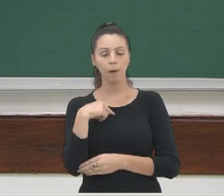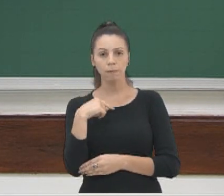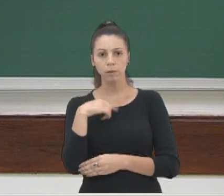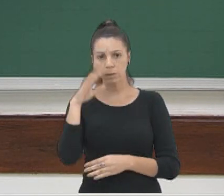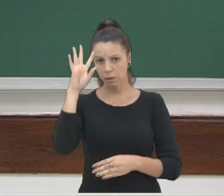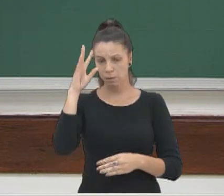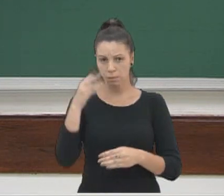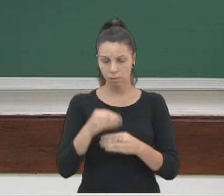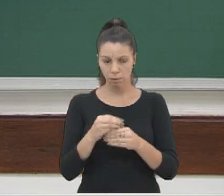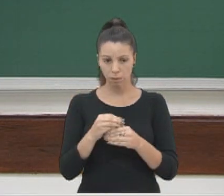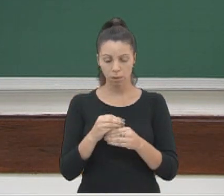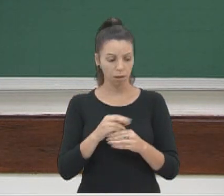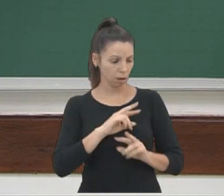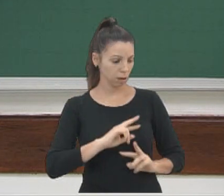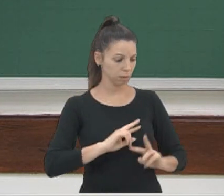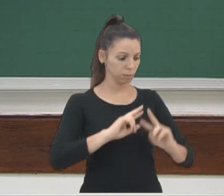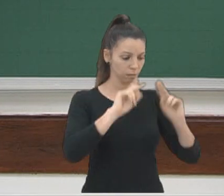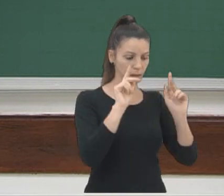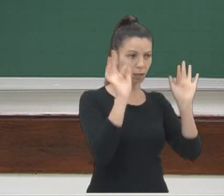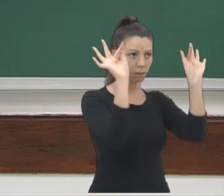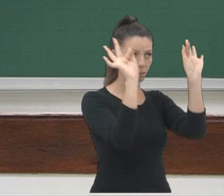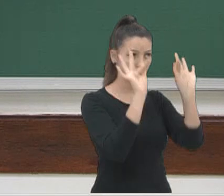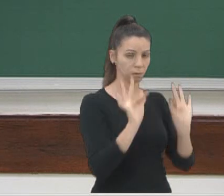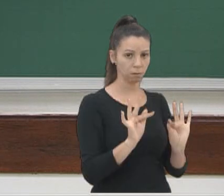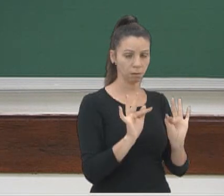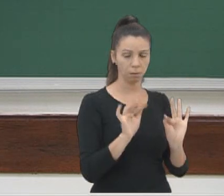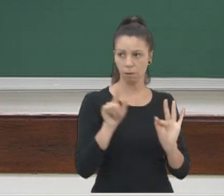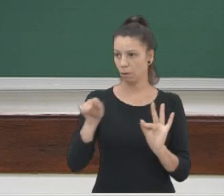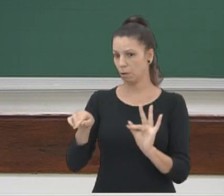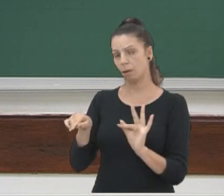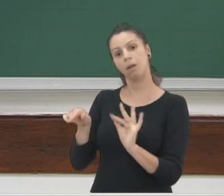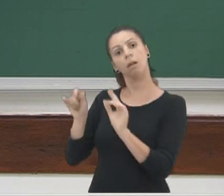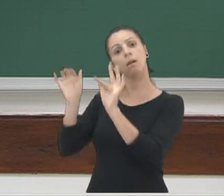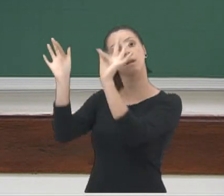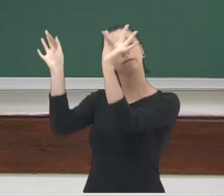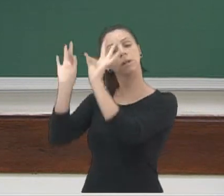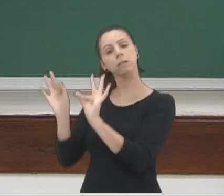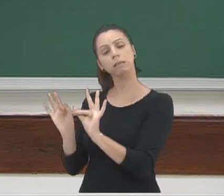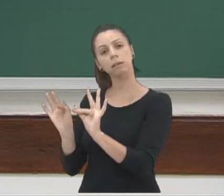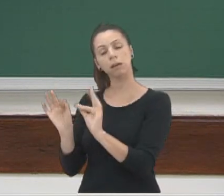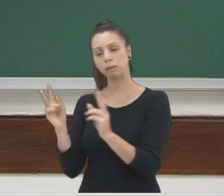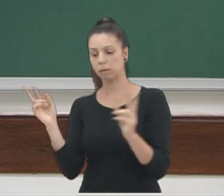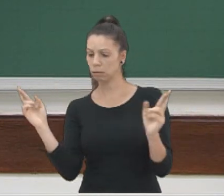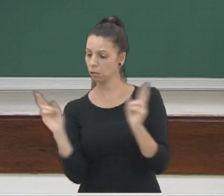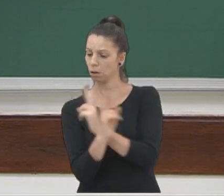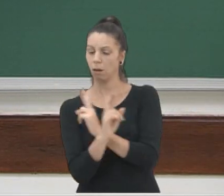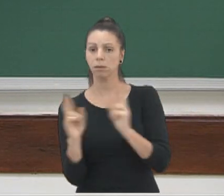alguma diferença entre o seu modo de ver a felicidade e o dela? Então eu vou dar tempo para você